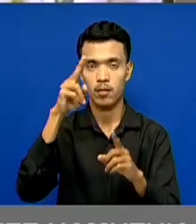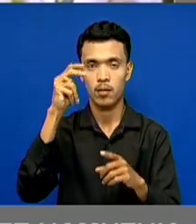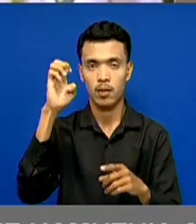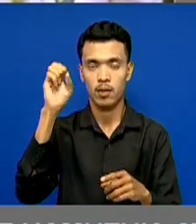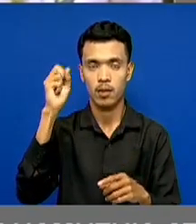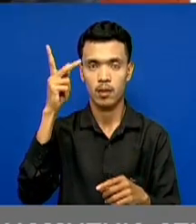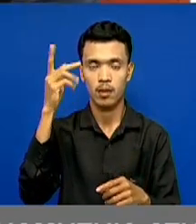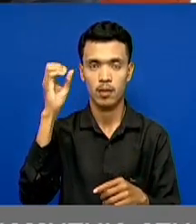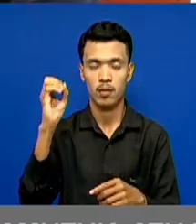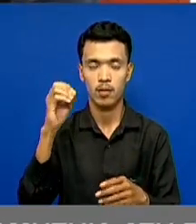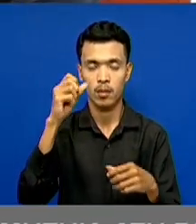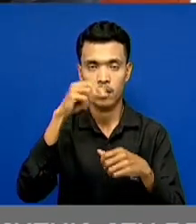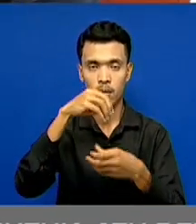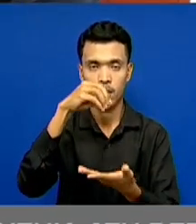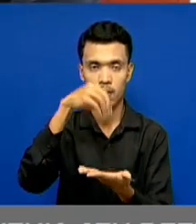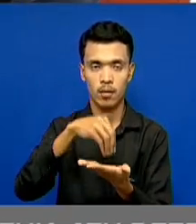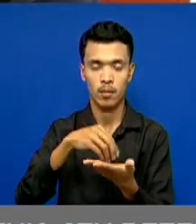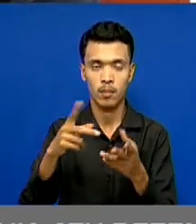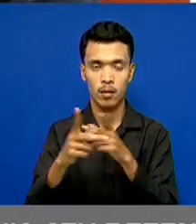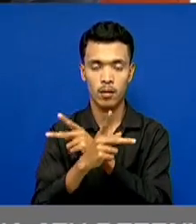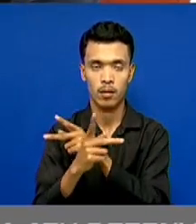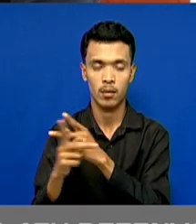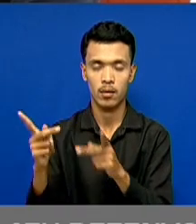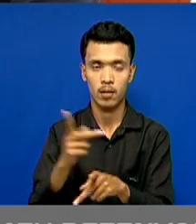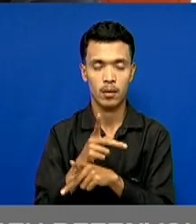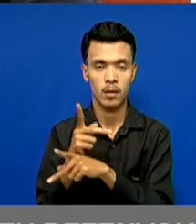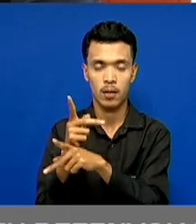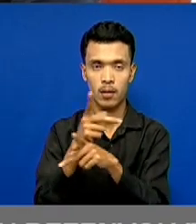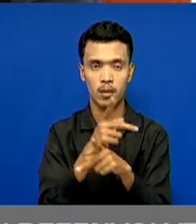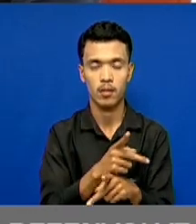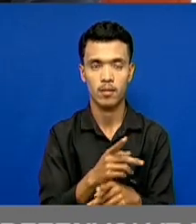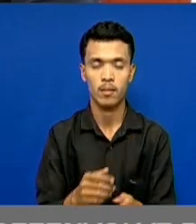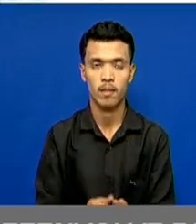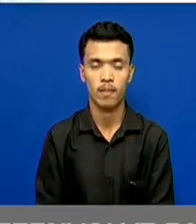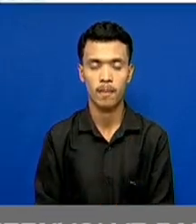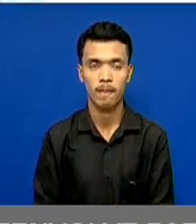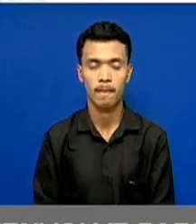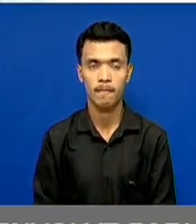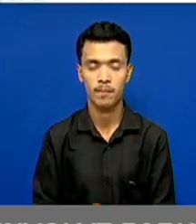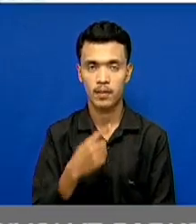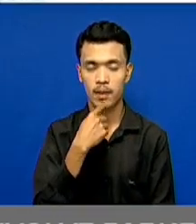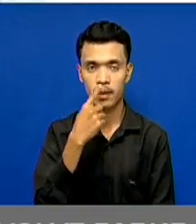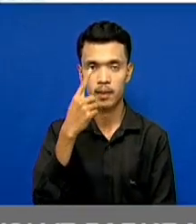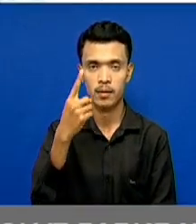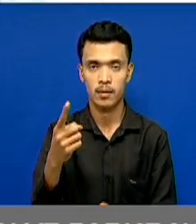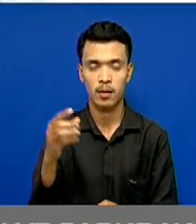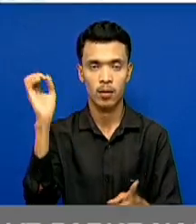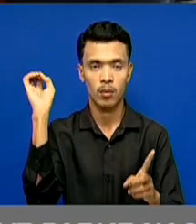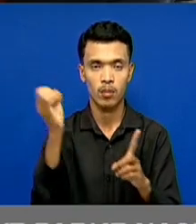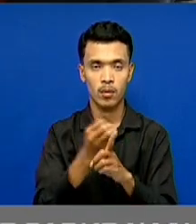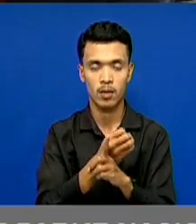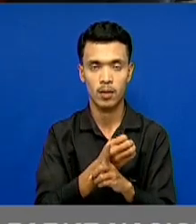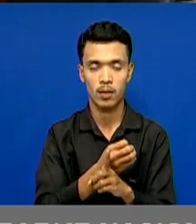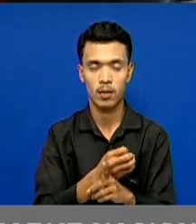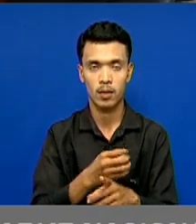de preservação. Ministro da Agricultura, Pecuária e Pesca na Floresta, Marcos da Cruz, informa. Oportunidade nera